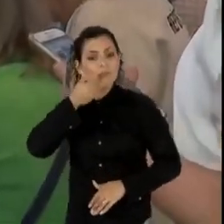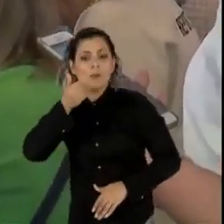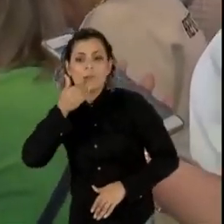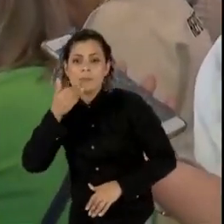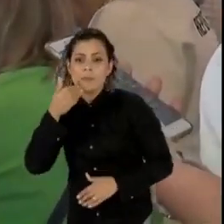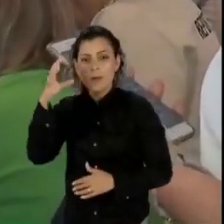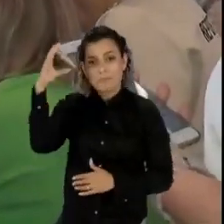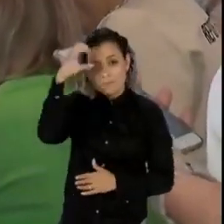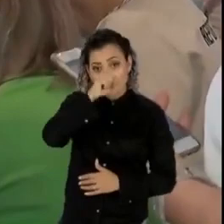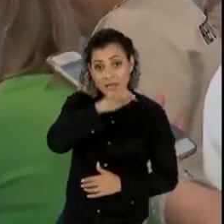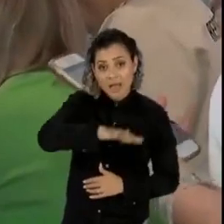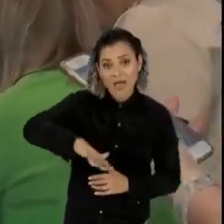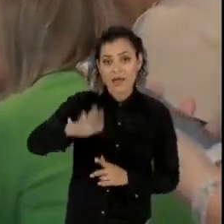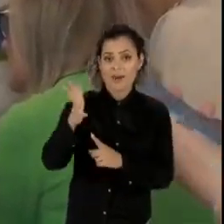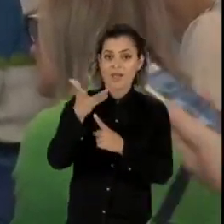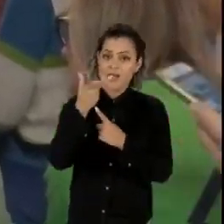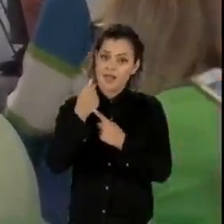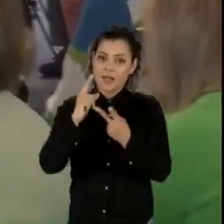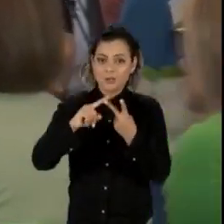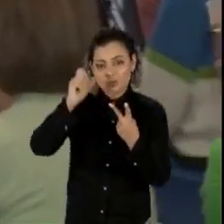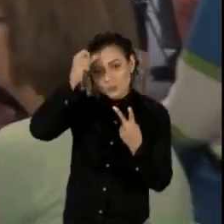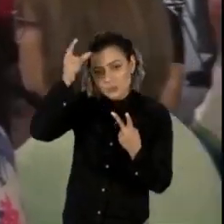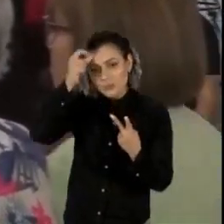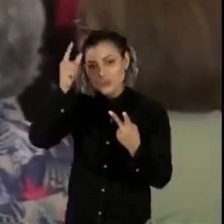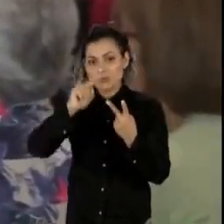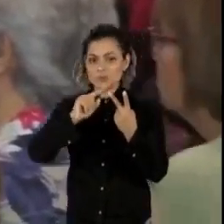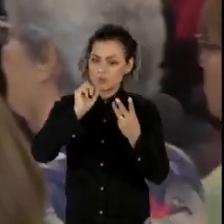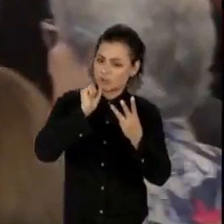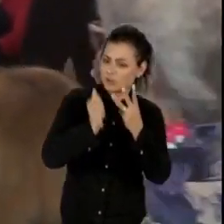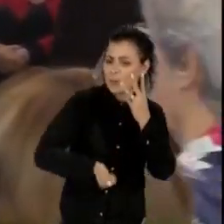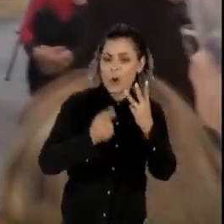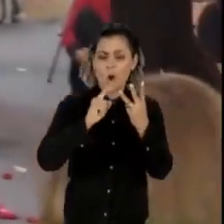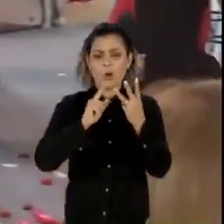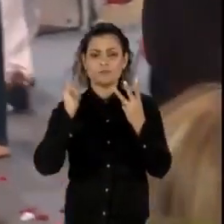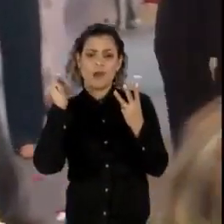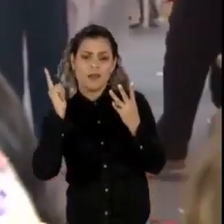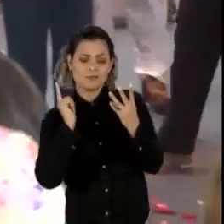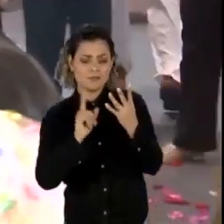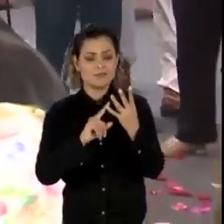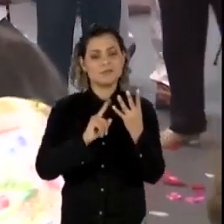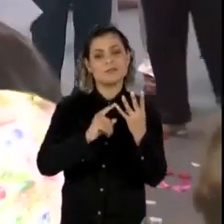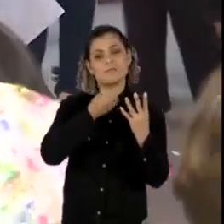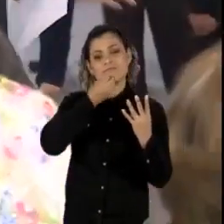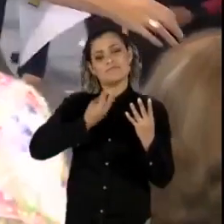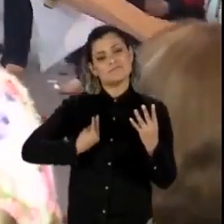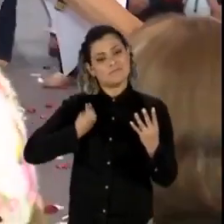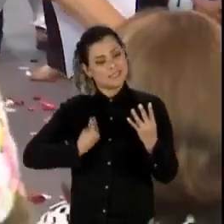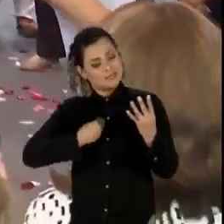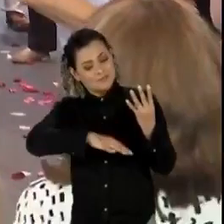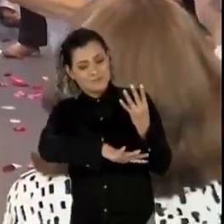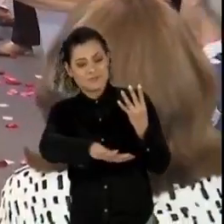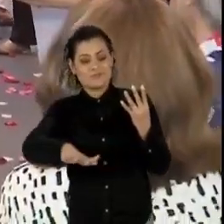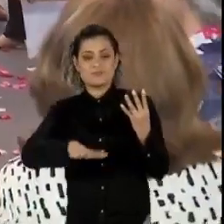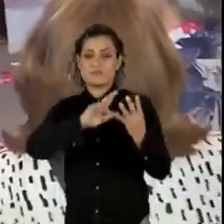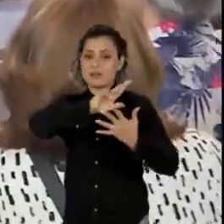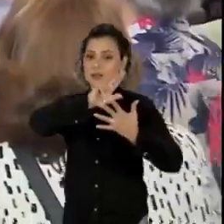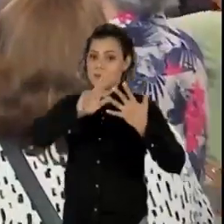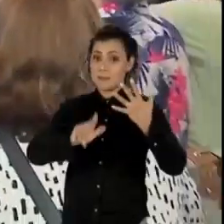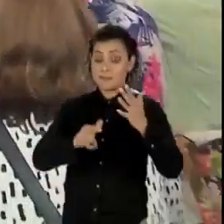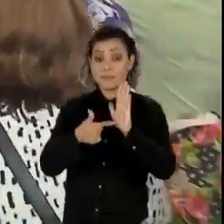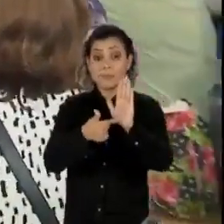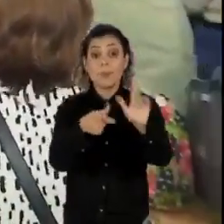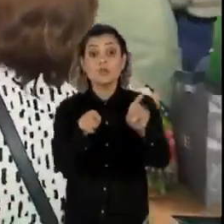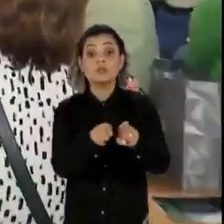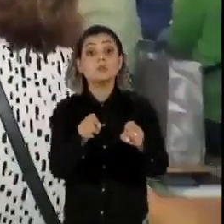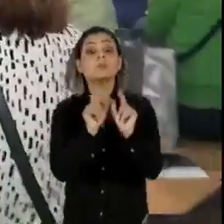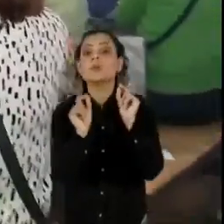nas áreas artísticas culturais do esporte e do lazer e do bem estar ao nosso público alvo né a gente apresenta também uma